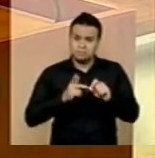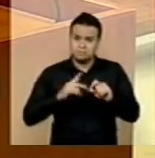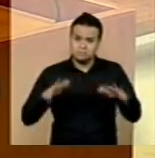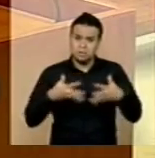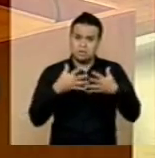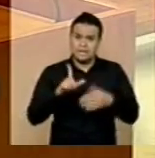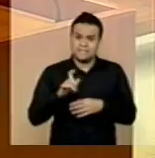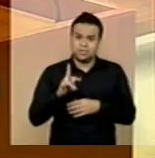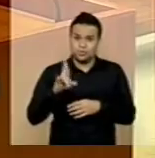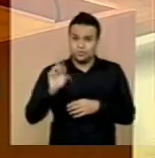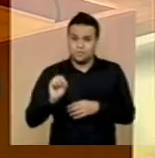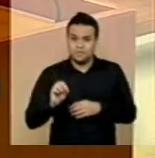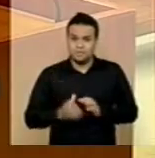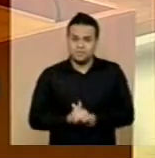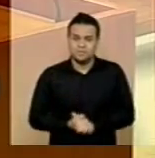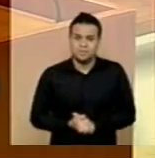doutrinário e jurisprudencial.